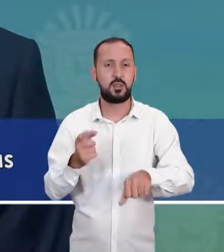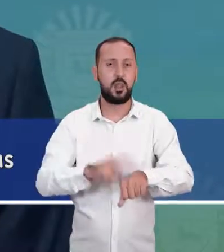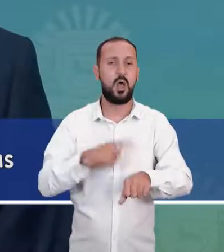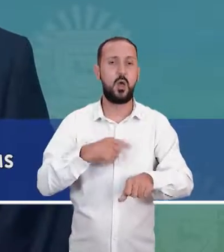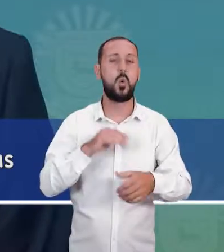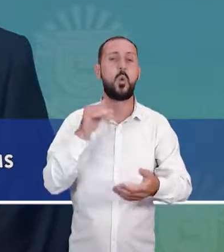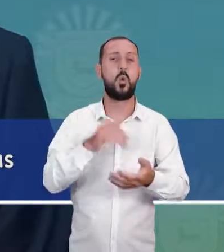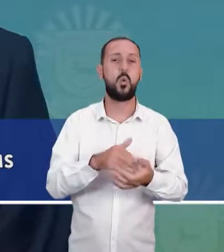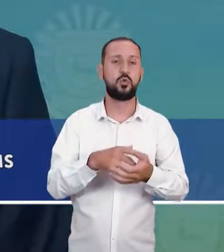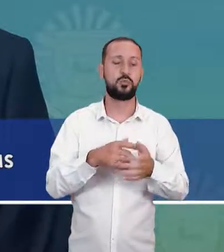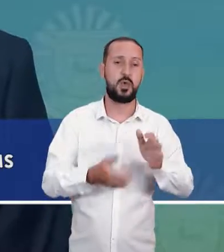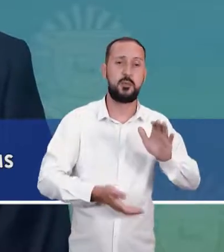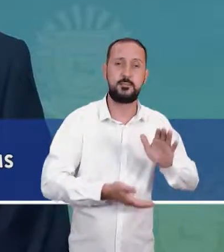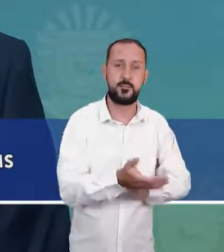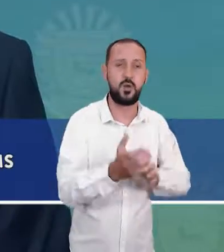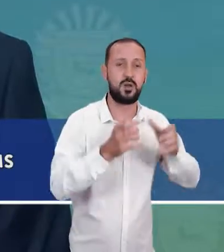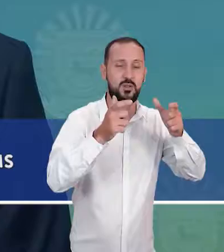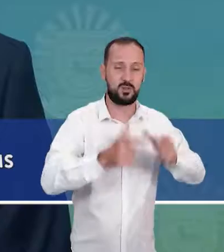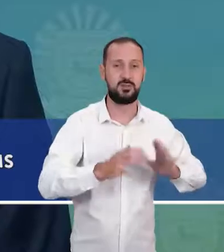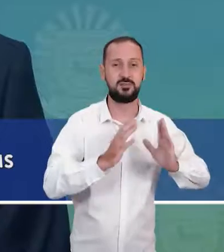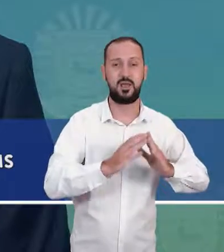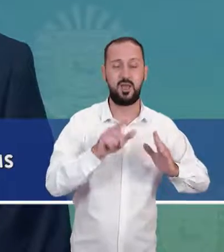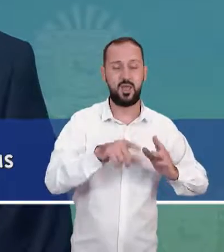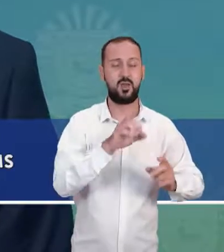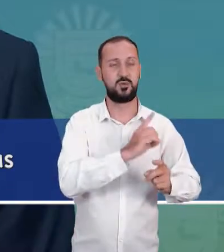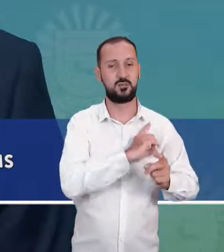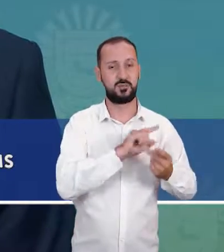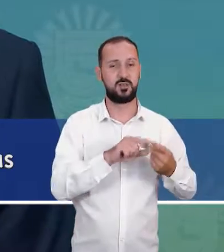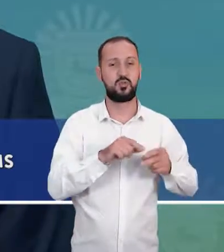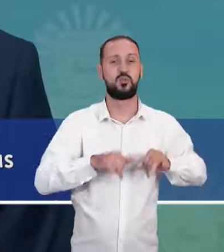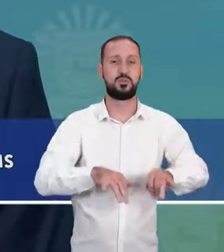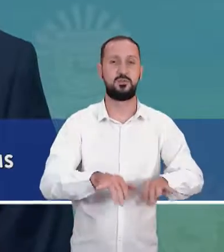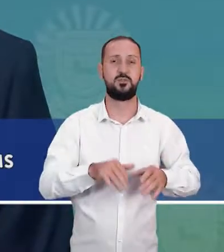na lavratura do auto de prisão em flagrante, as últimas pessoas a saírem da unidade